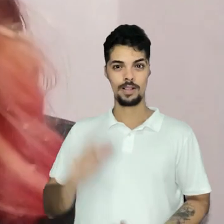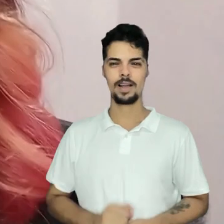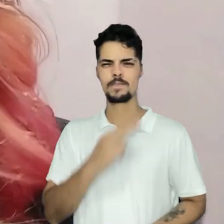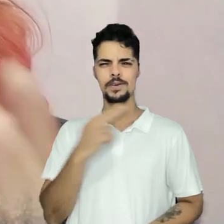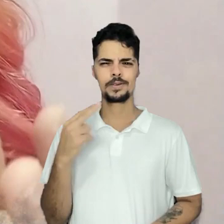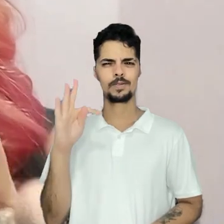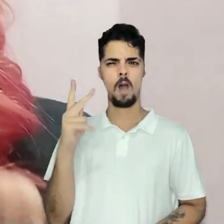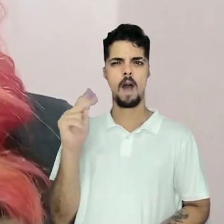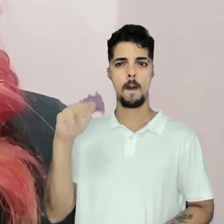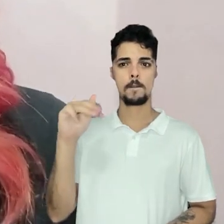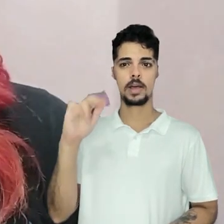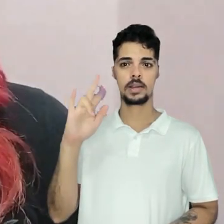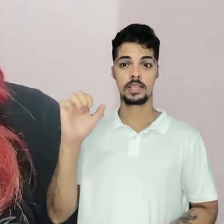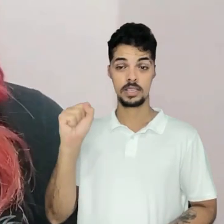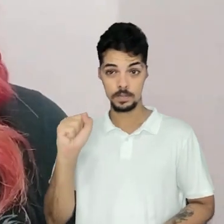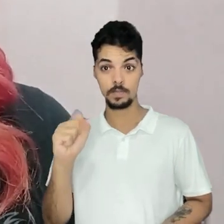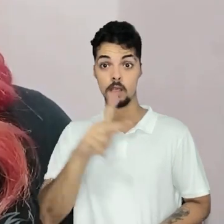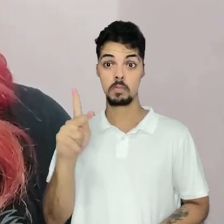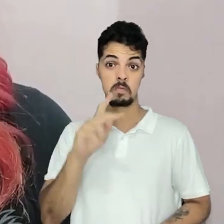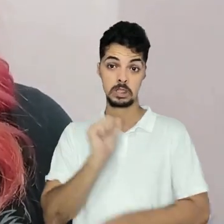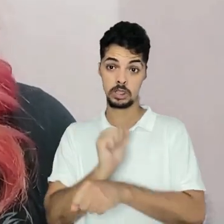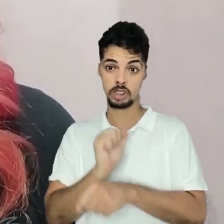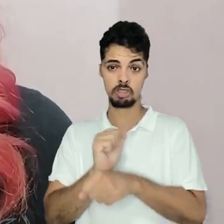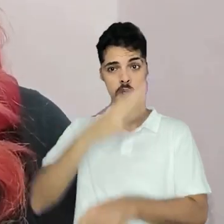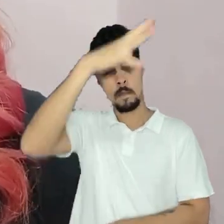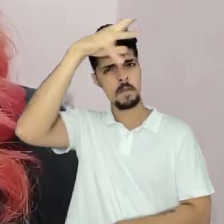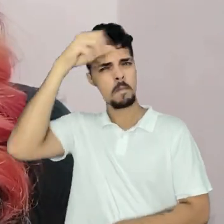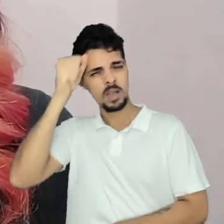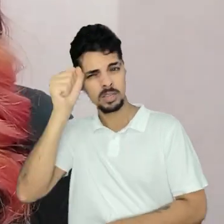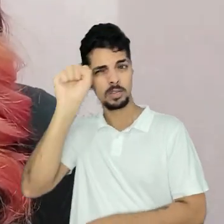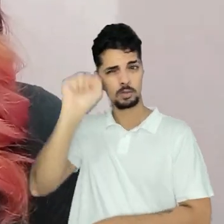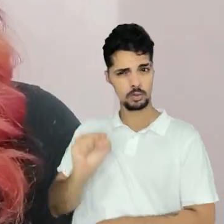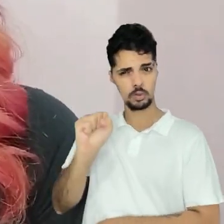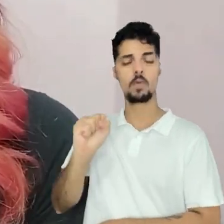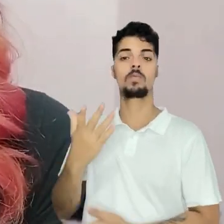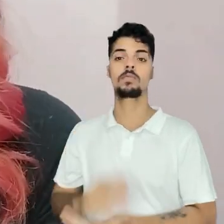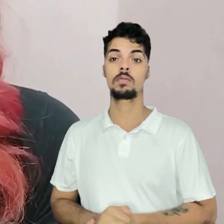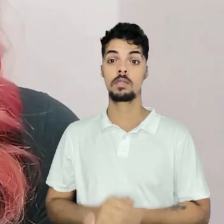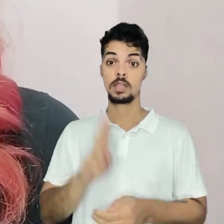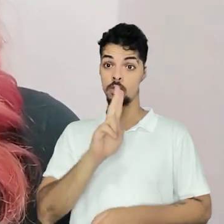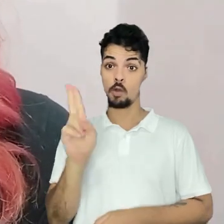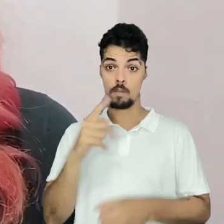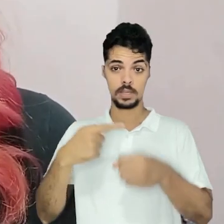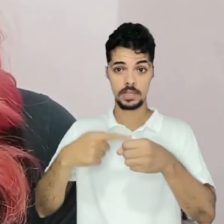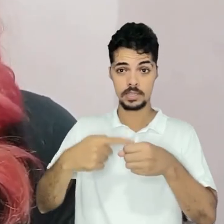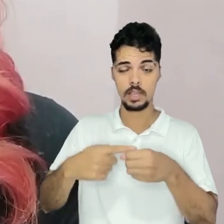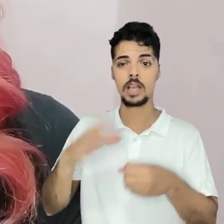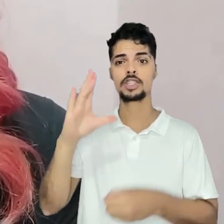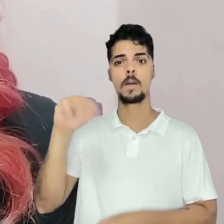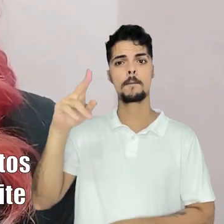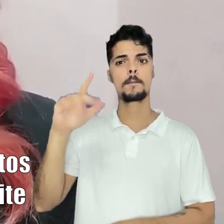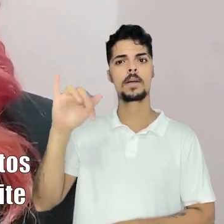Olá, eu sou Tamares Horta Garcia, professora na rede pública estadual da cidade de Campo Grande, no Mato Grosso do